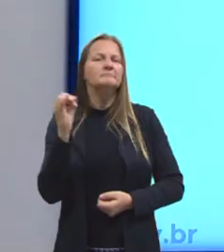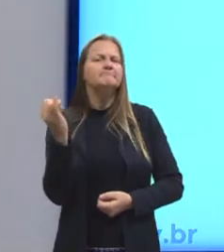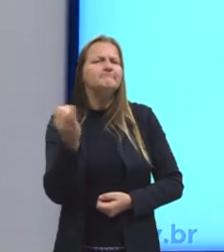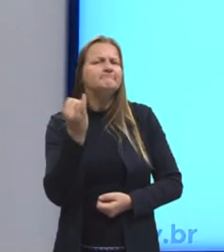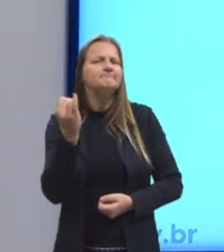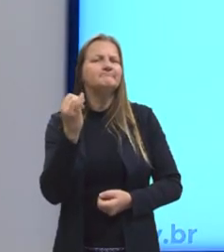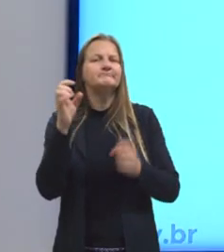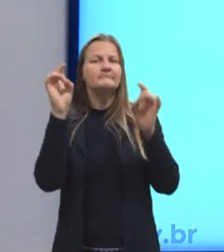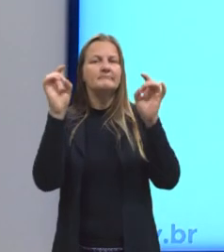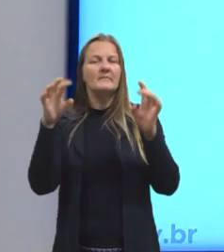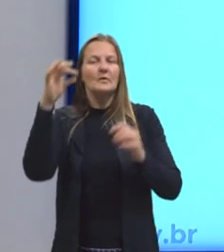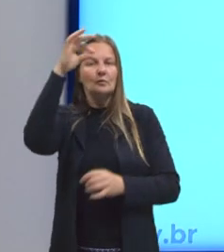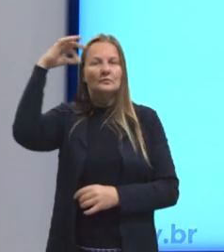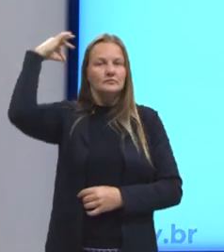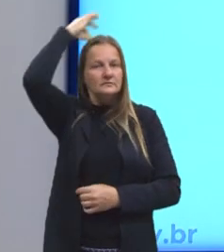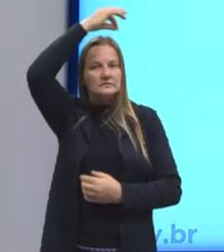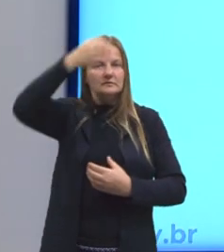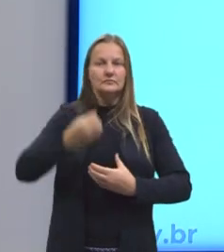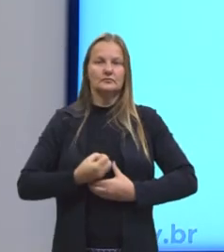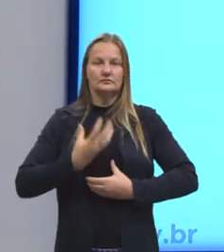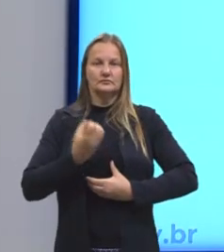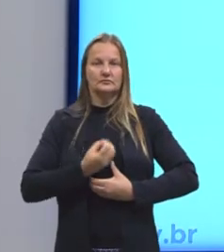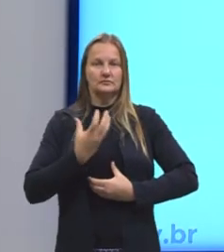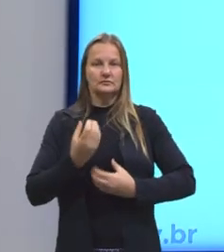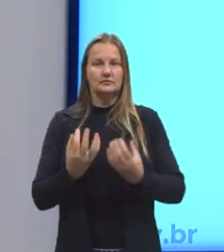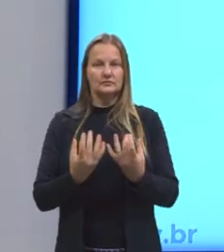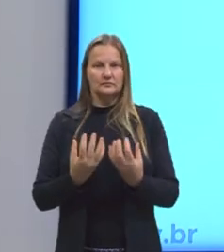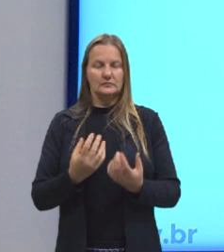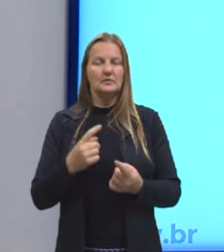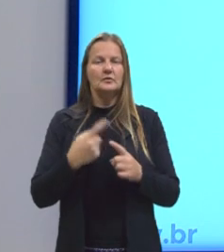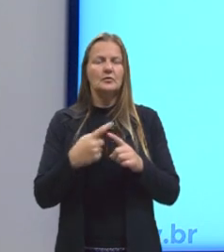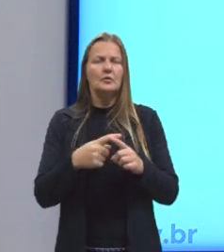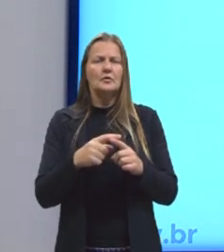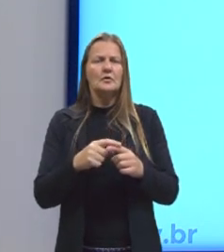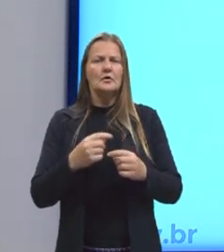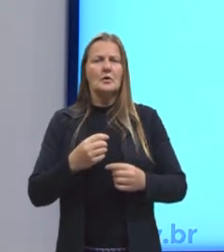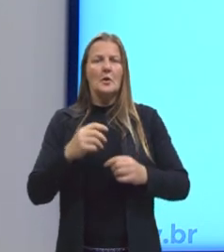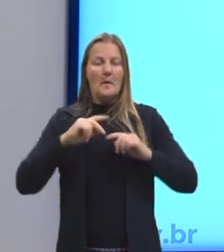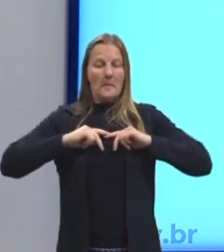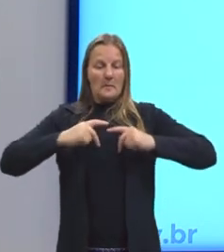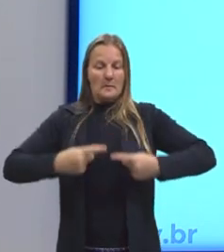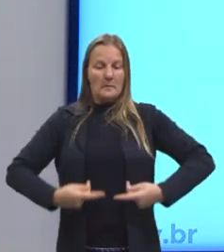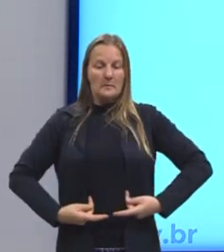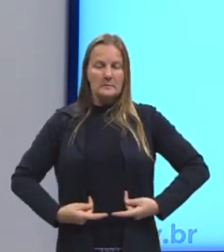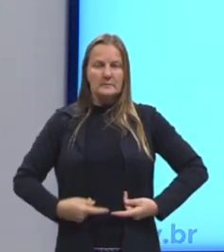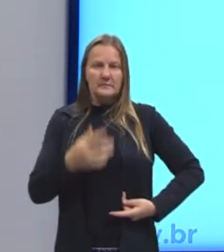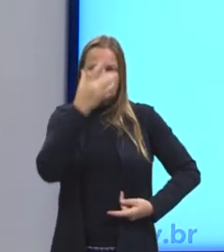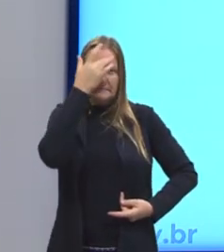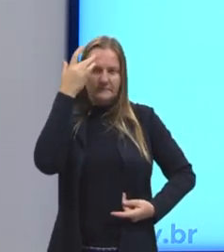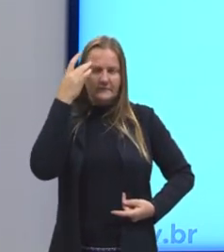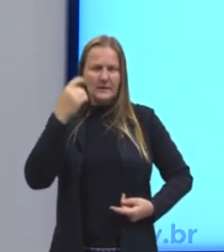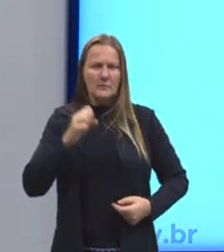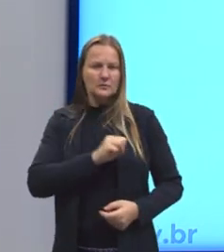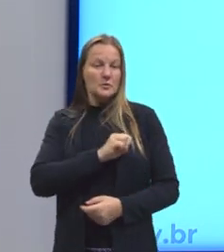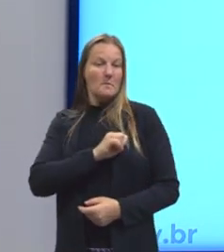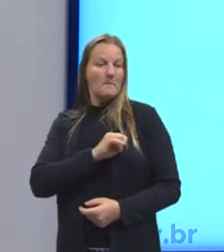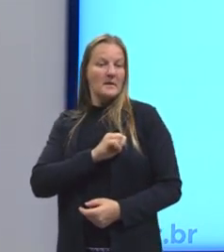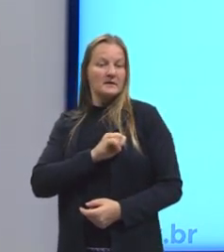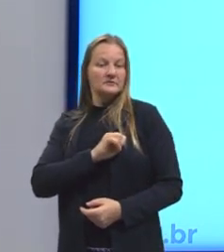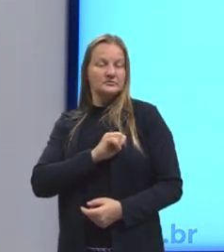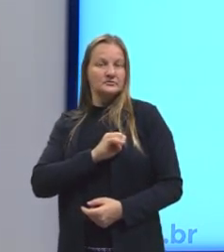padres e o Santo Agostinho que vamos ver na sequência eles vão dizer que o ser humano ele pode ser acometido pelas paixões